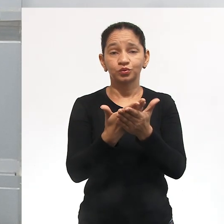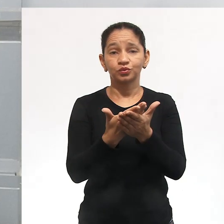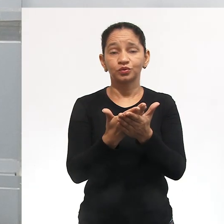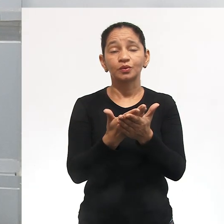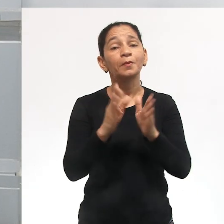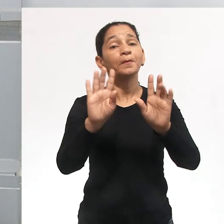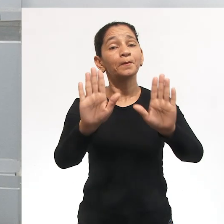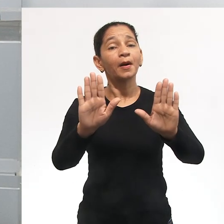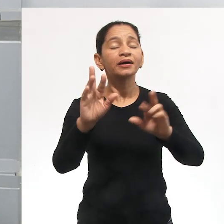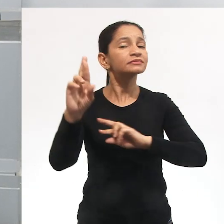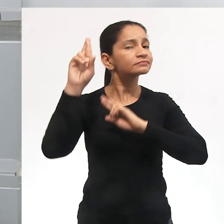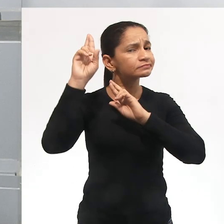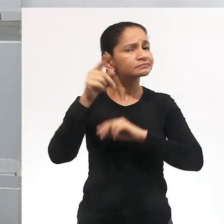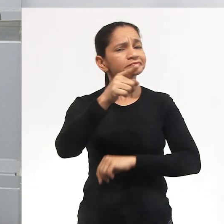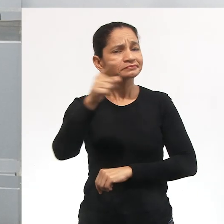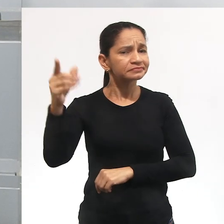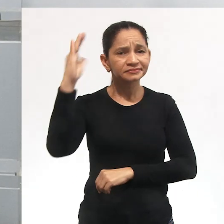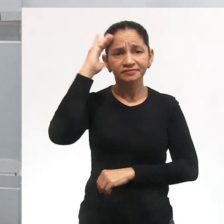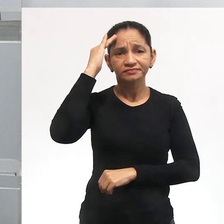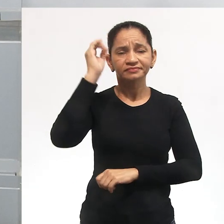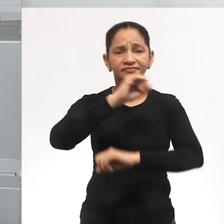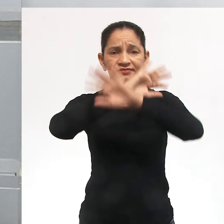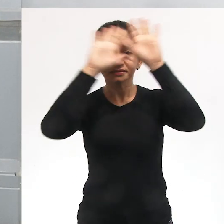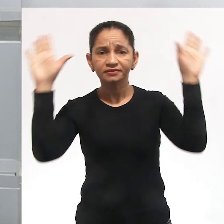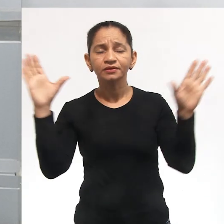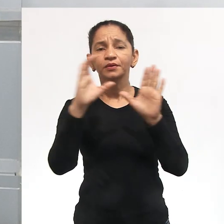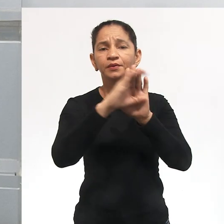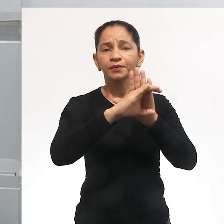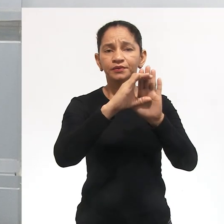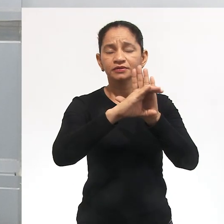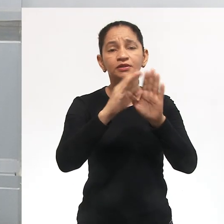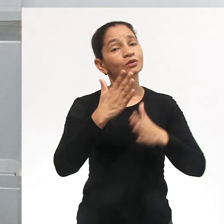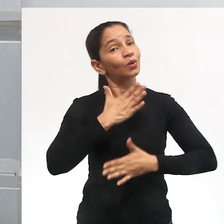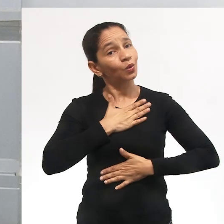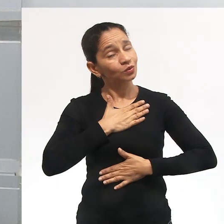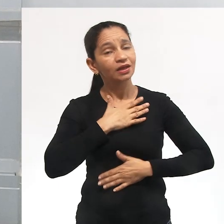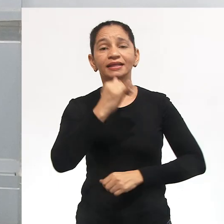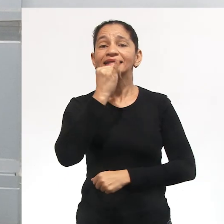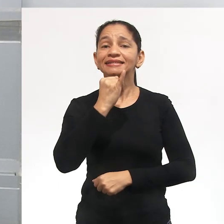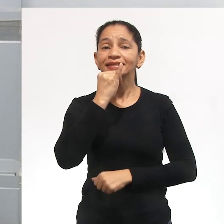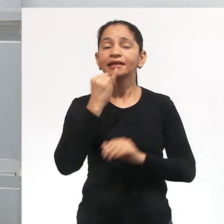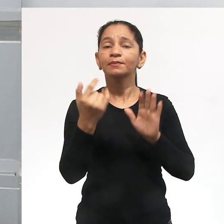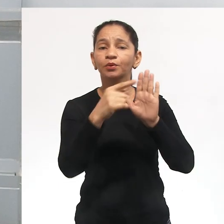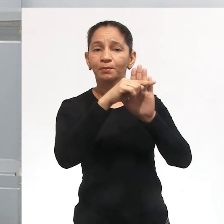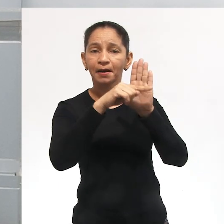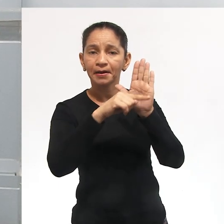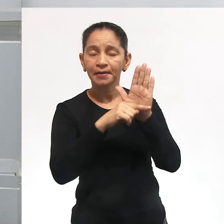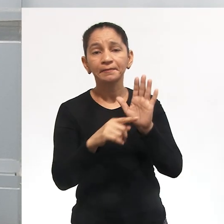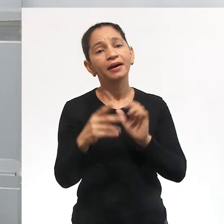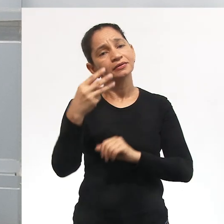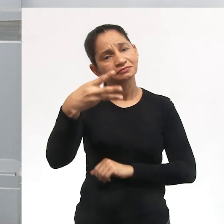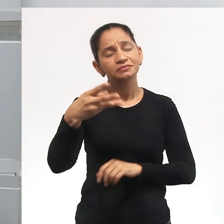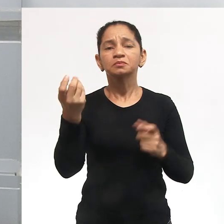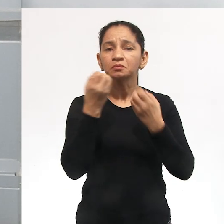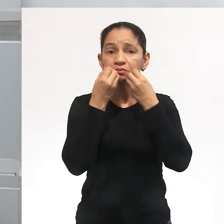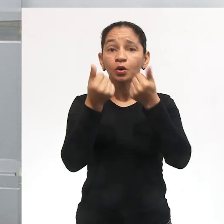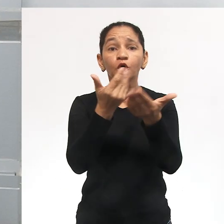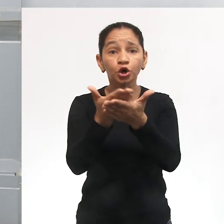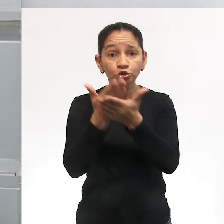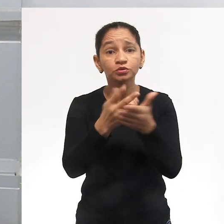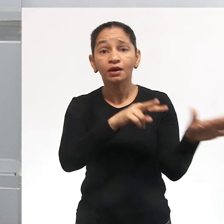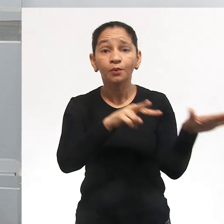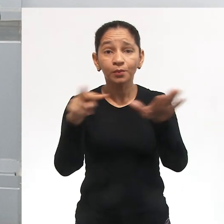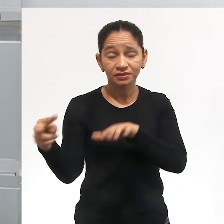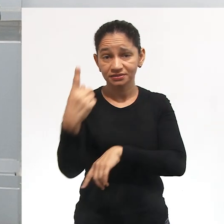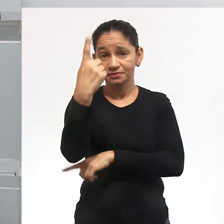a nossa aula e eu espero que você tenha compreendido os conceitos, tenha gostado dos exemplos que eu trouxe para ti.